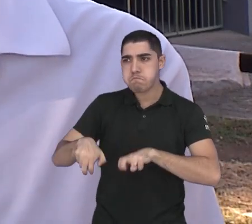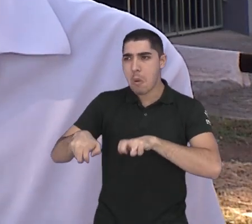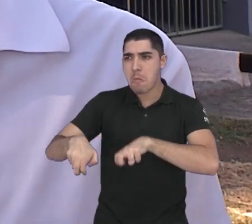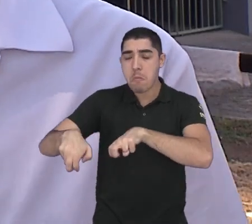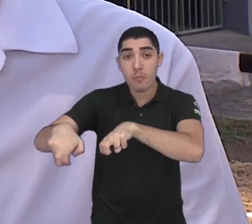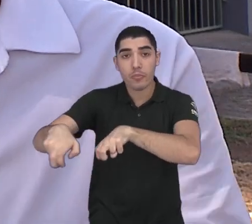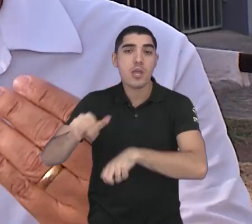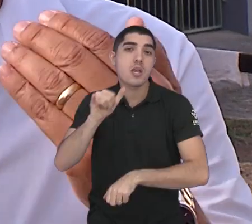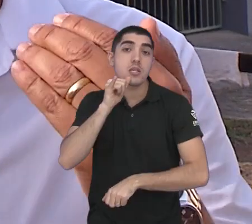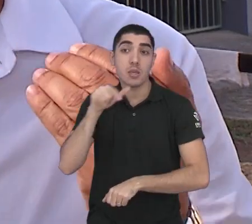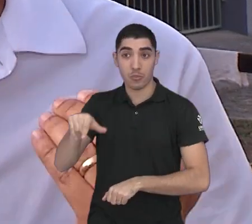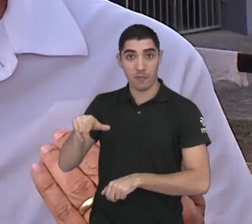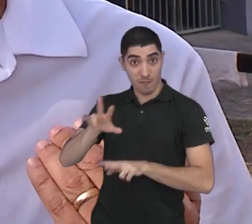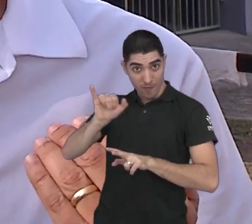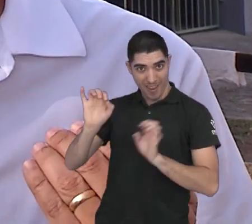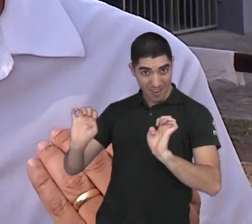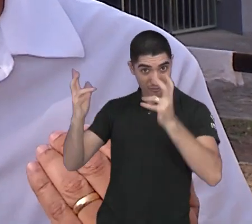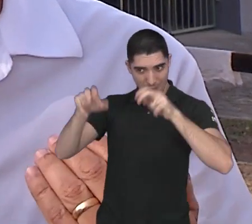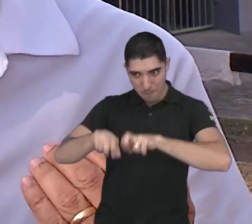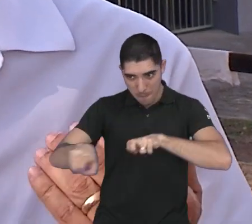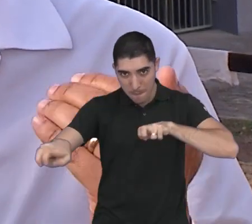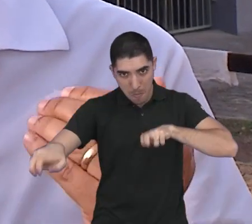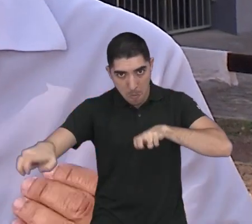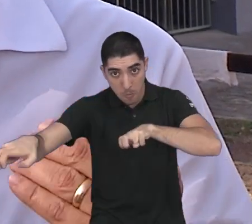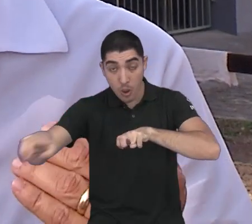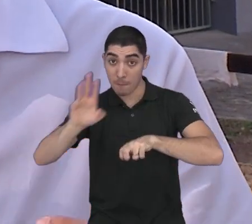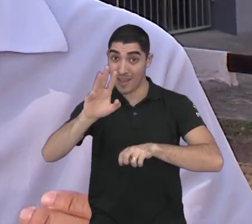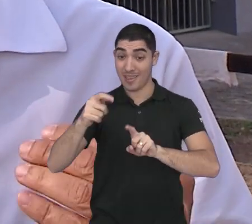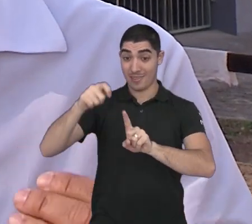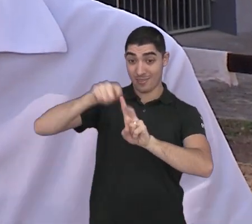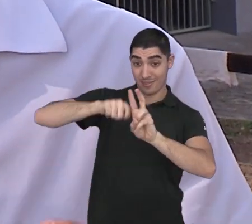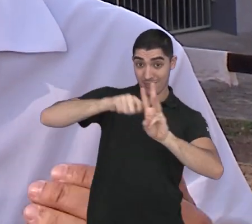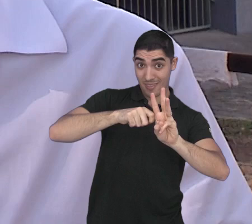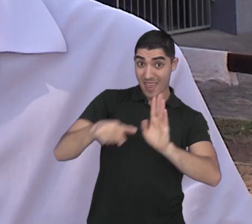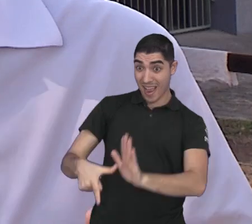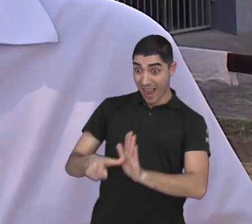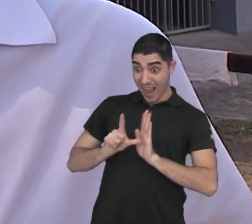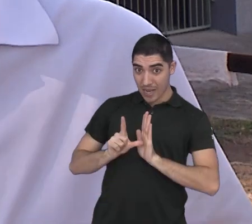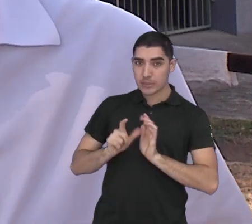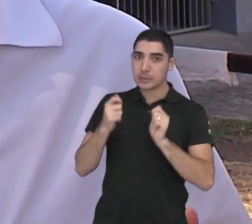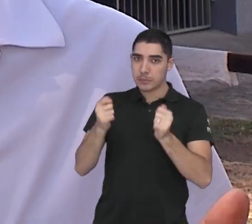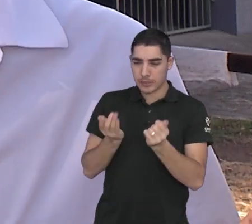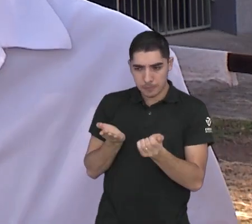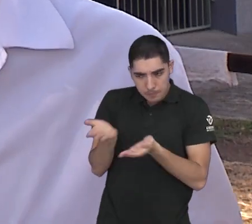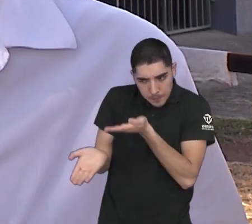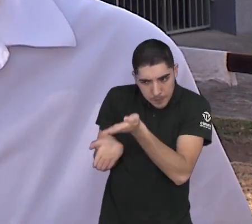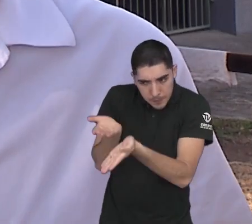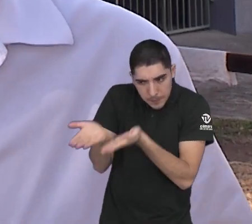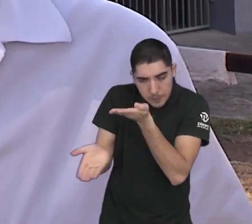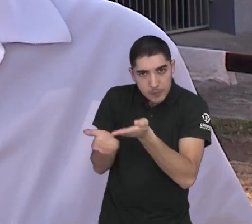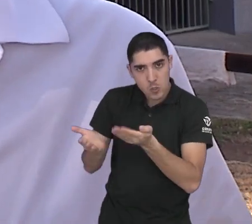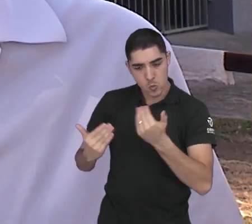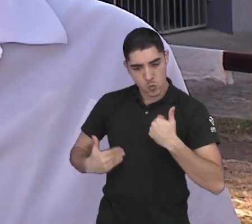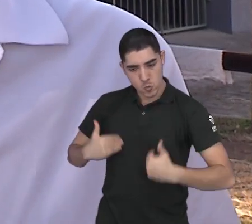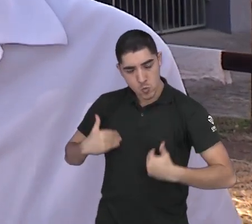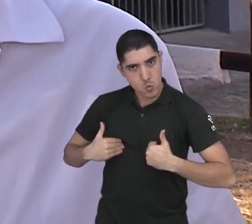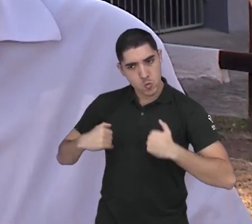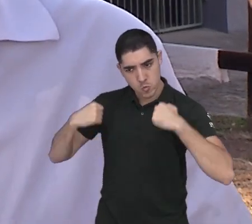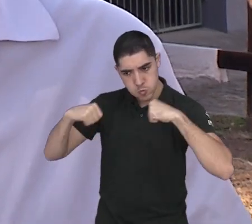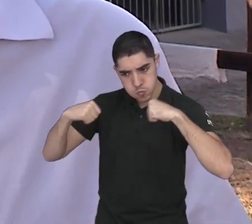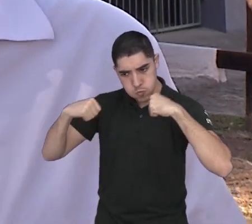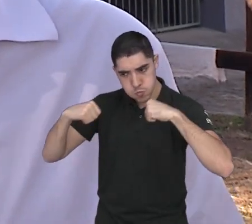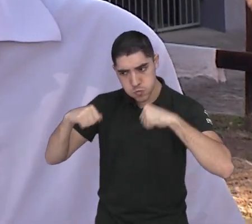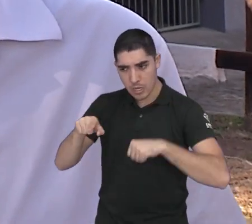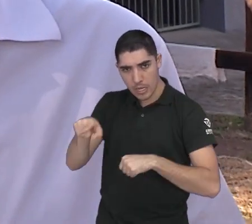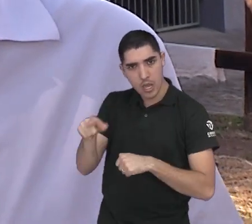um atleta. 3 meses antes da romaria, esses animais têm que ser condicionados, tanto